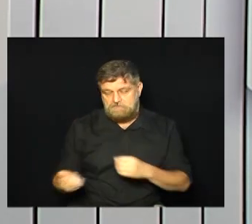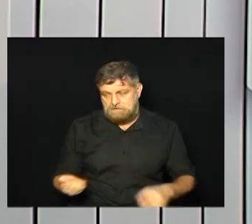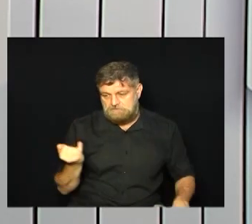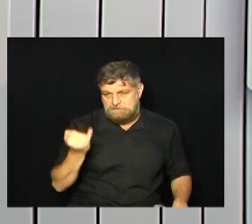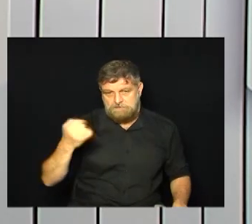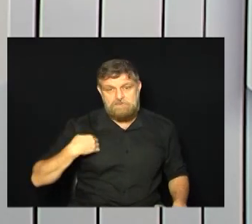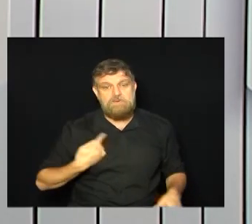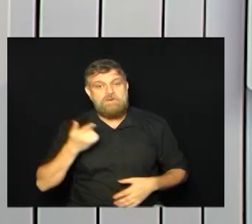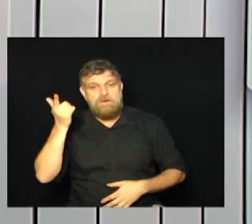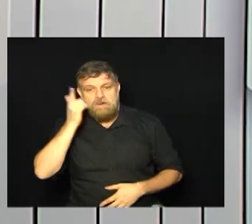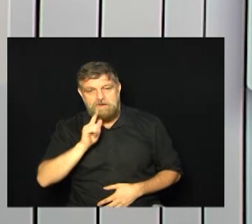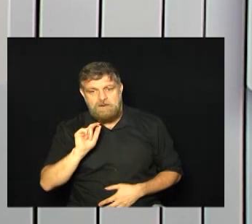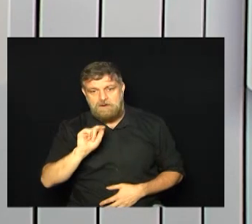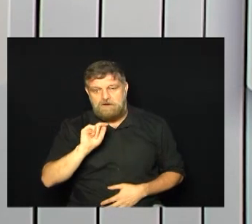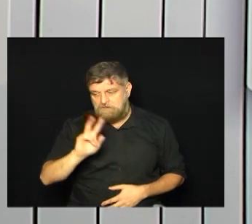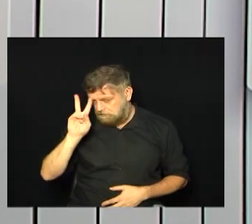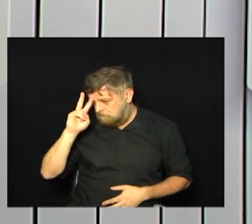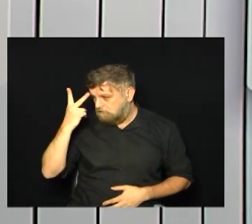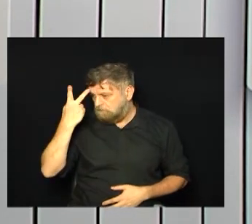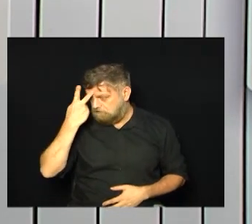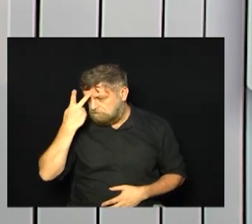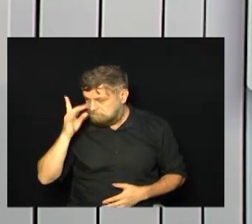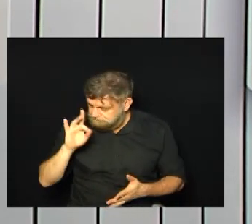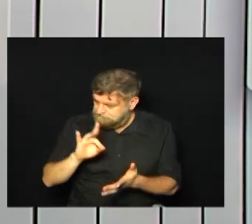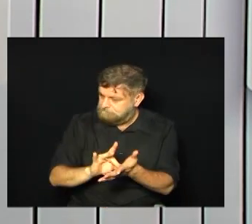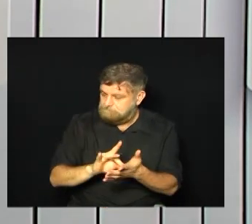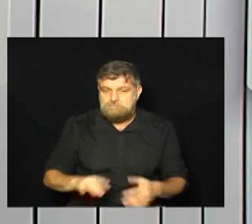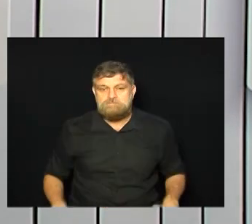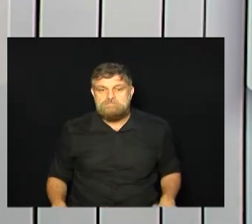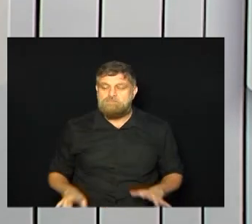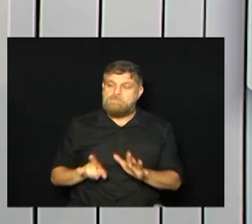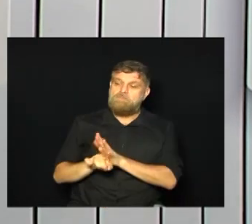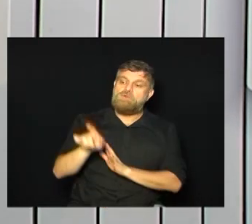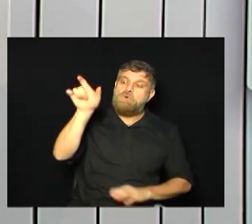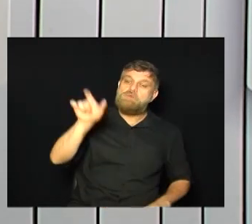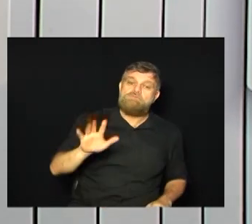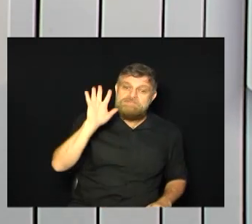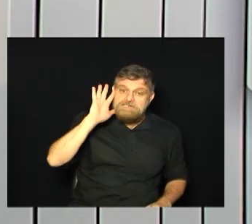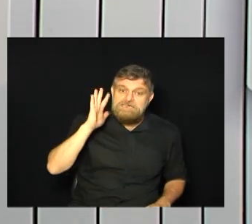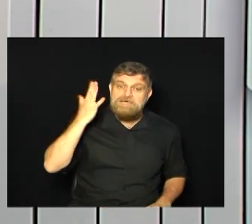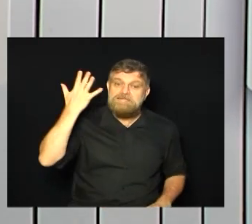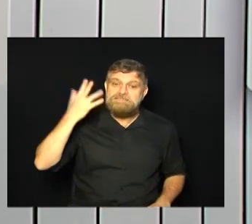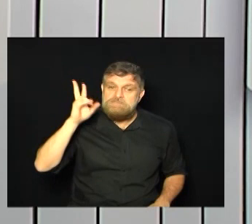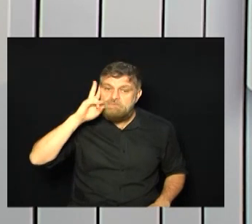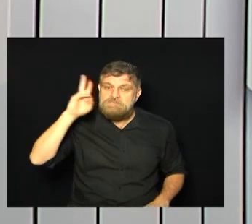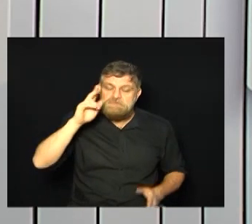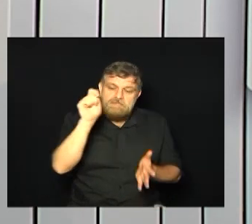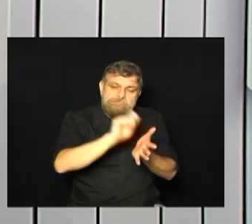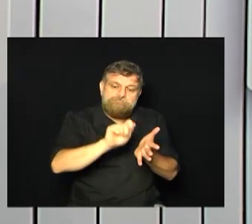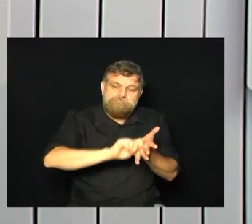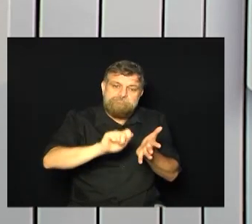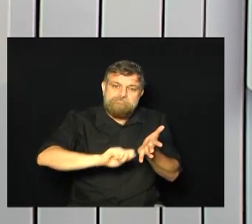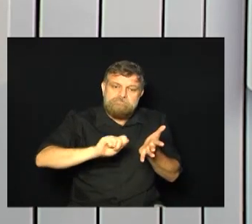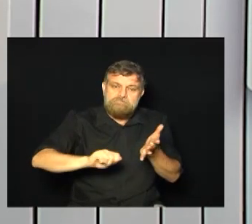gente conseguir mudar essa realidade. Ô Jenny, quando que você decidiu escrever essa história? Quando que